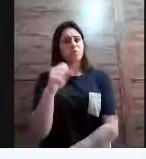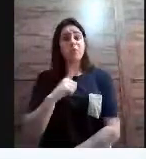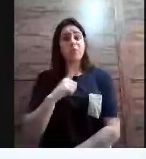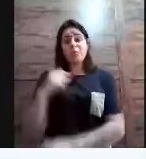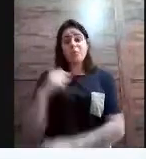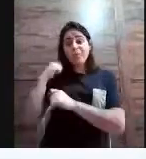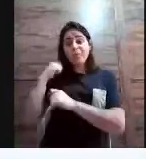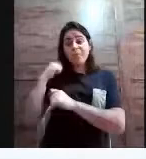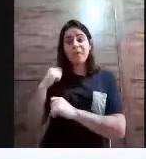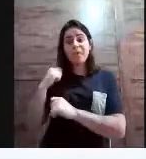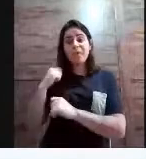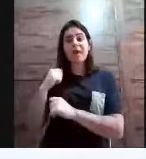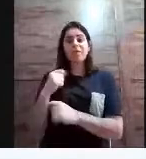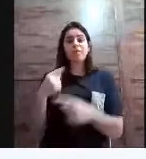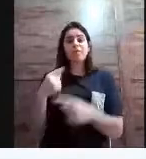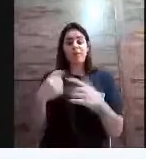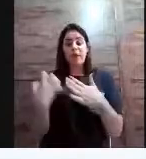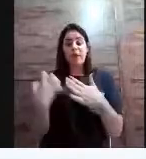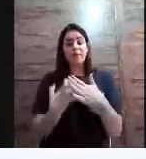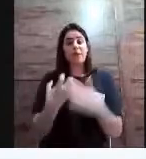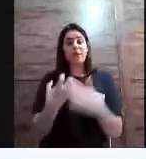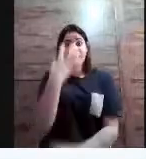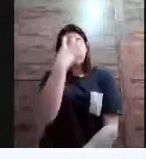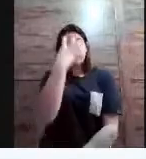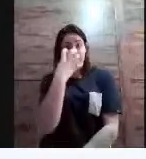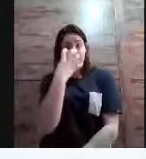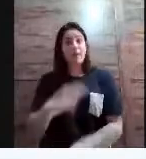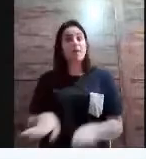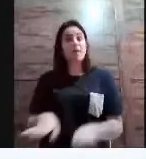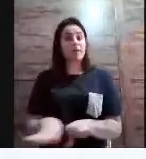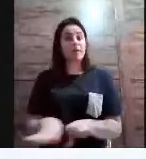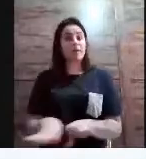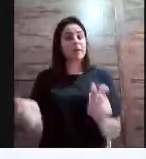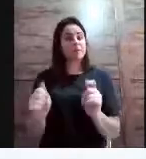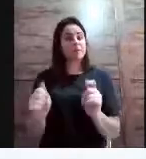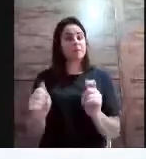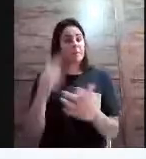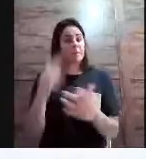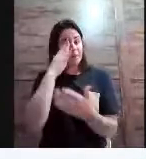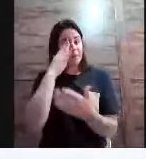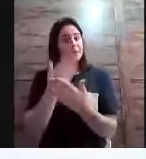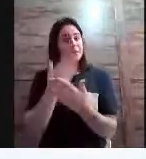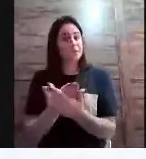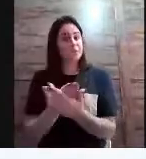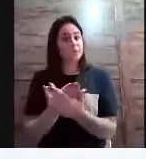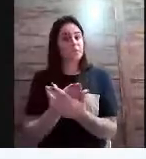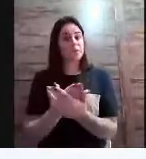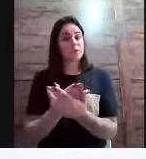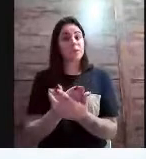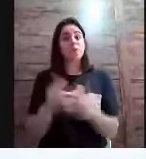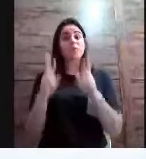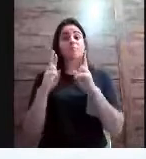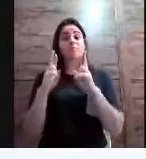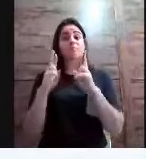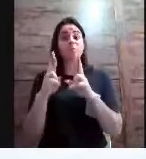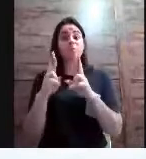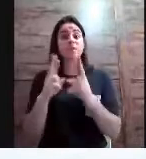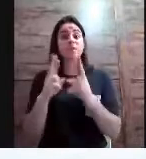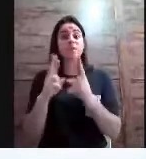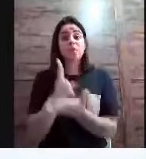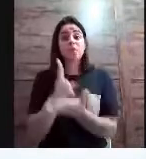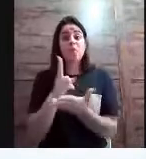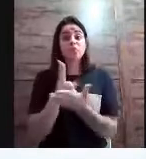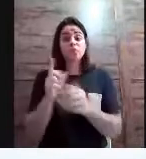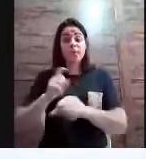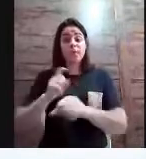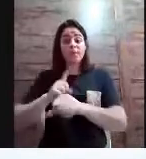empresas sérias. Essa eficácia fantástica, a gente espera que continue na hora que for cair